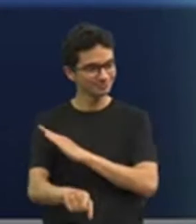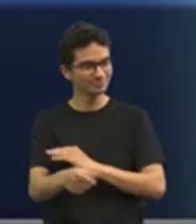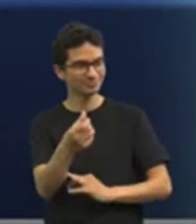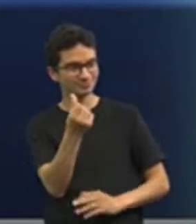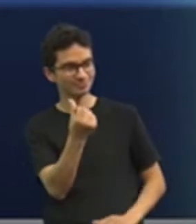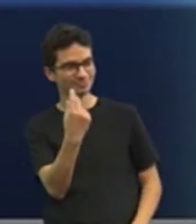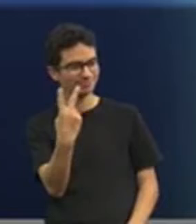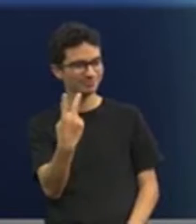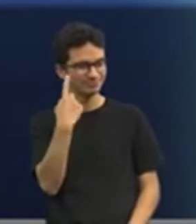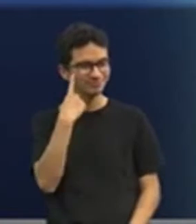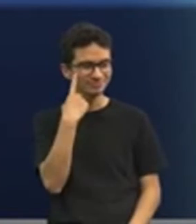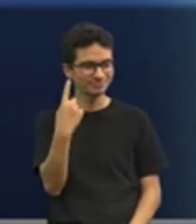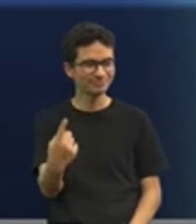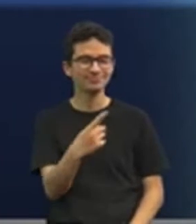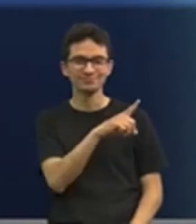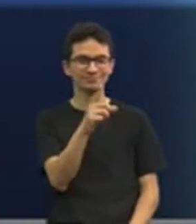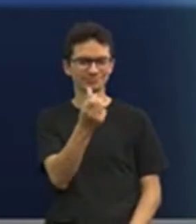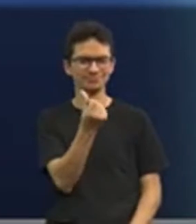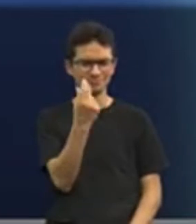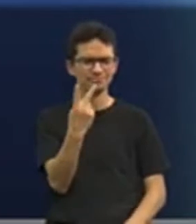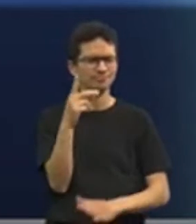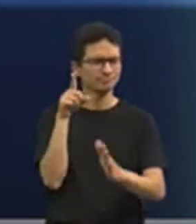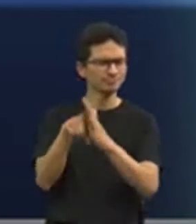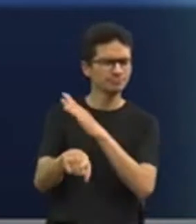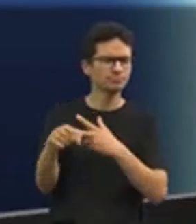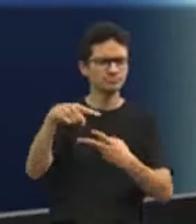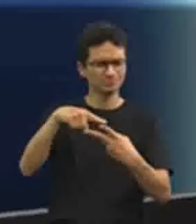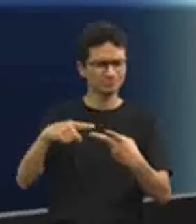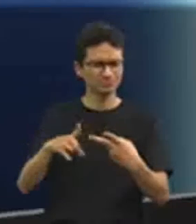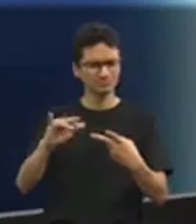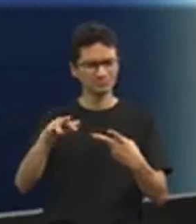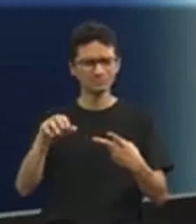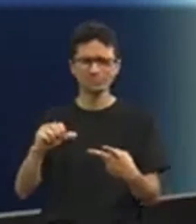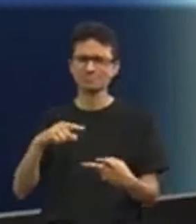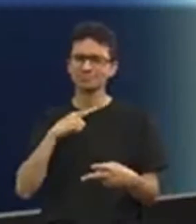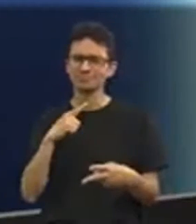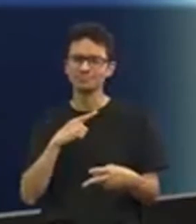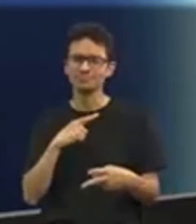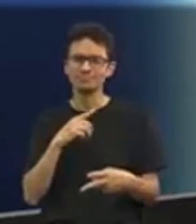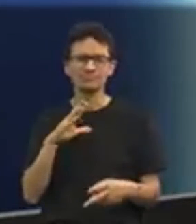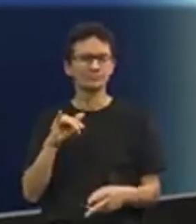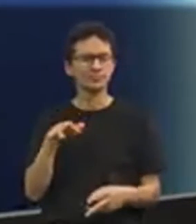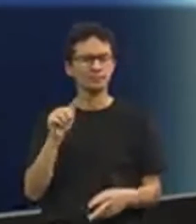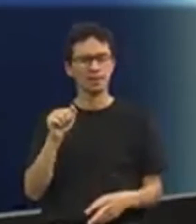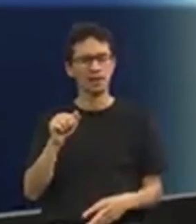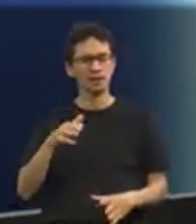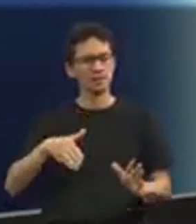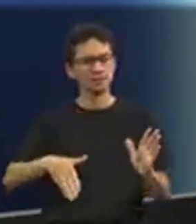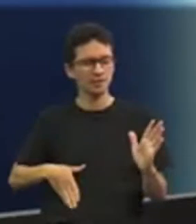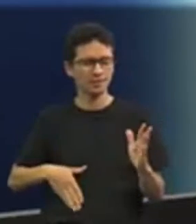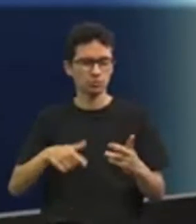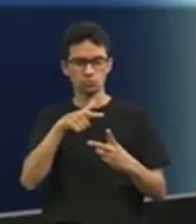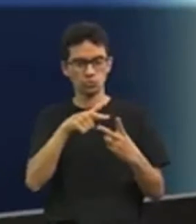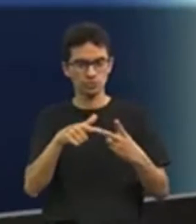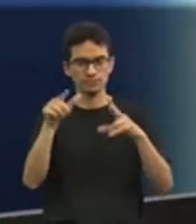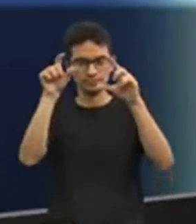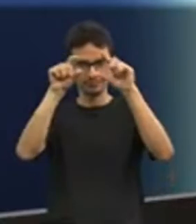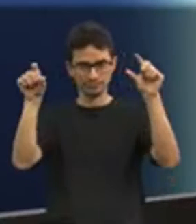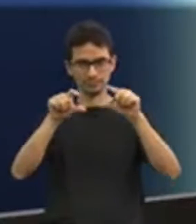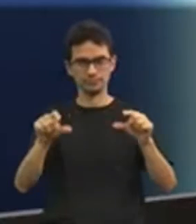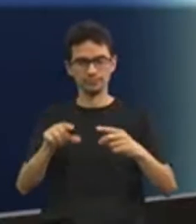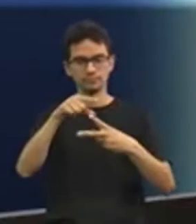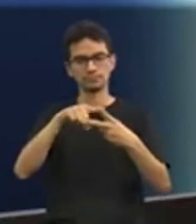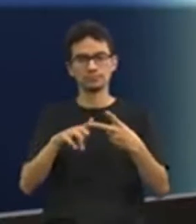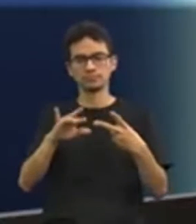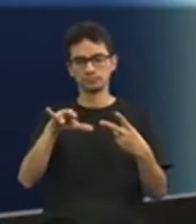62 vou nós temos aí na questão 62 dois fragmentos da cabra da eles pegaram dois trechinhos de duas